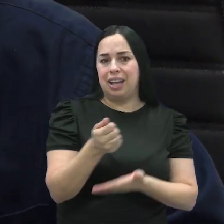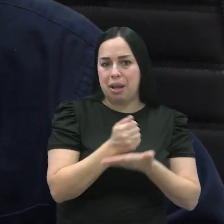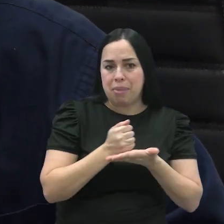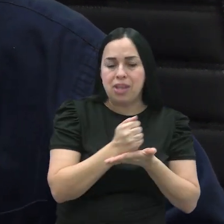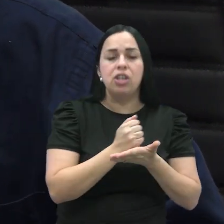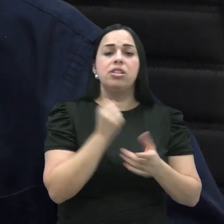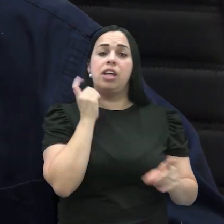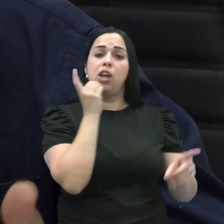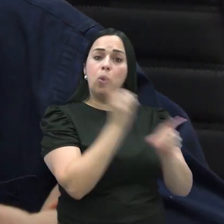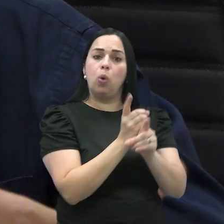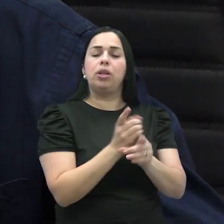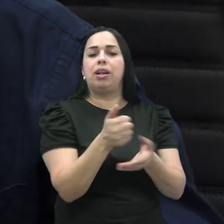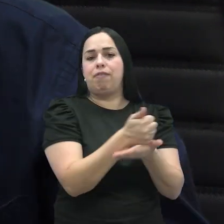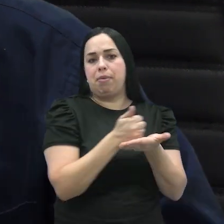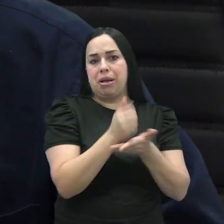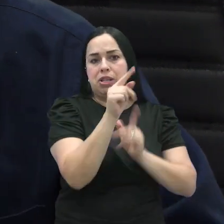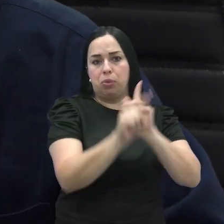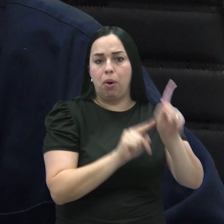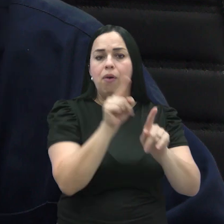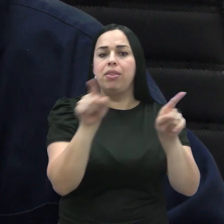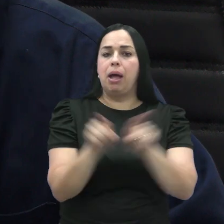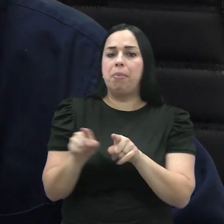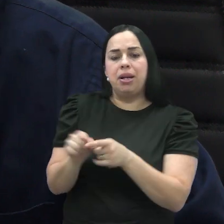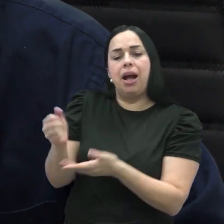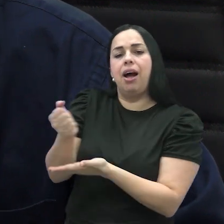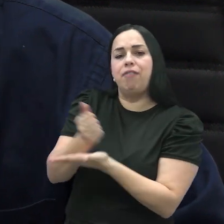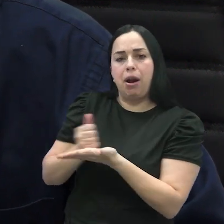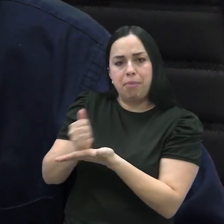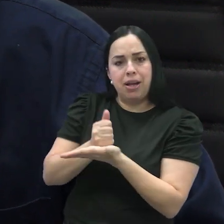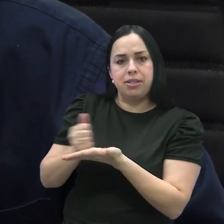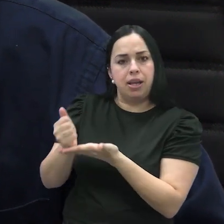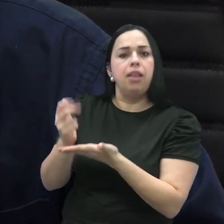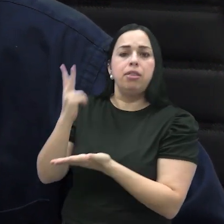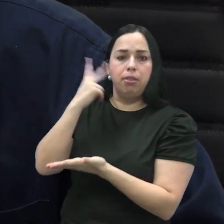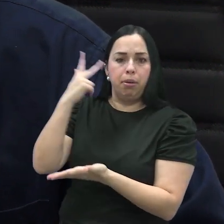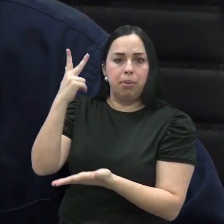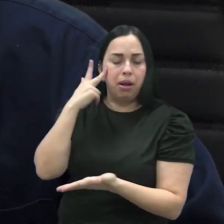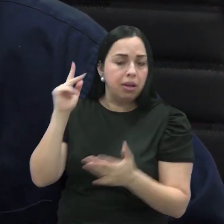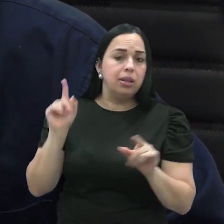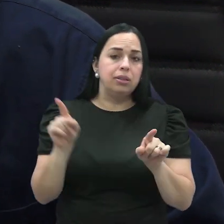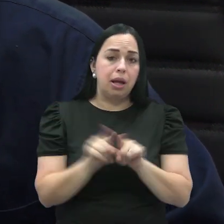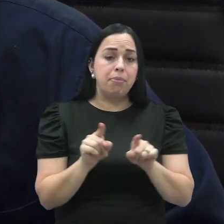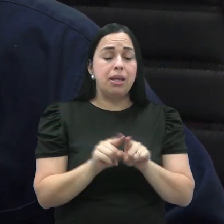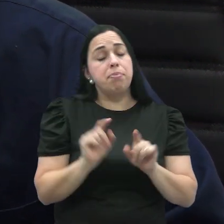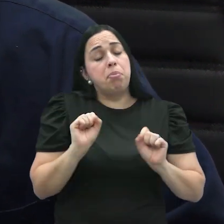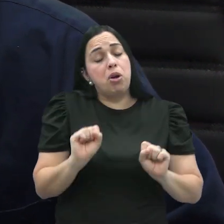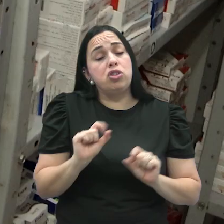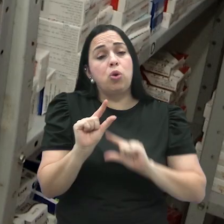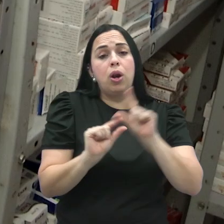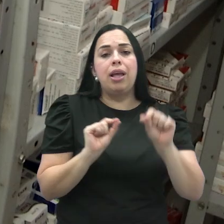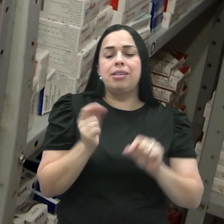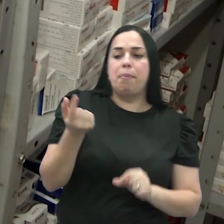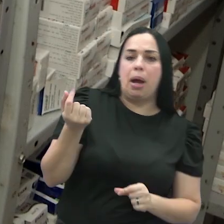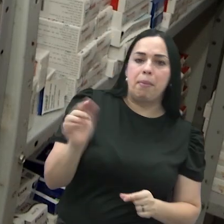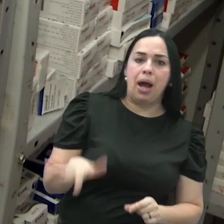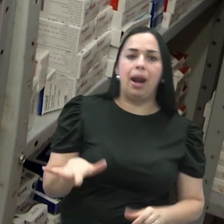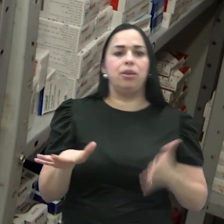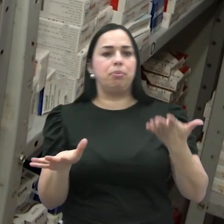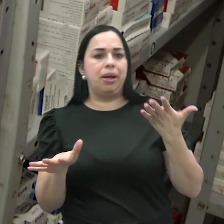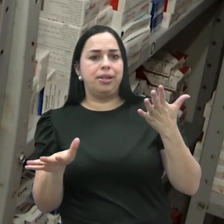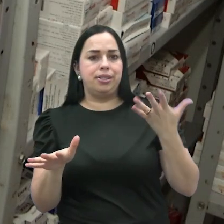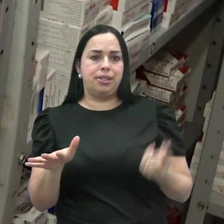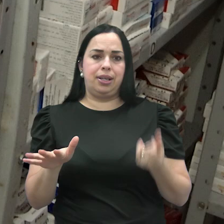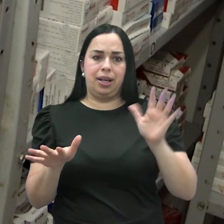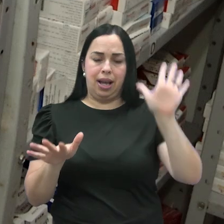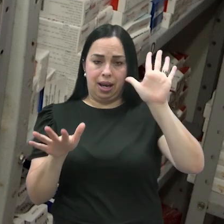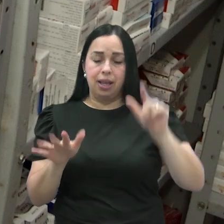nossa farmácia comunitária, encontrar na rede pública, mas também ter a chance de comprar optando pelo valor. E o acesso a